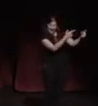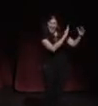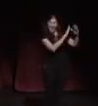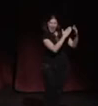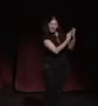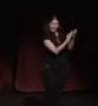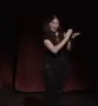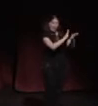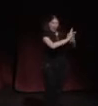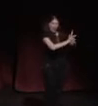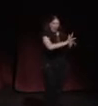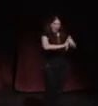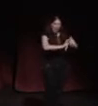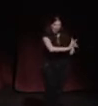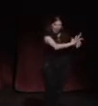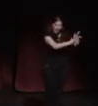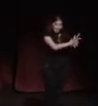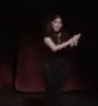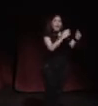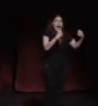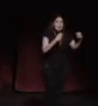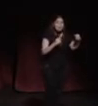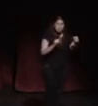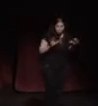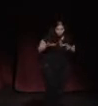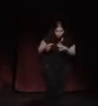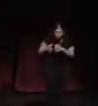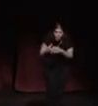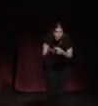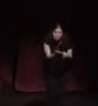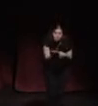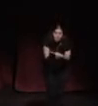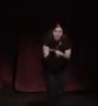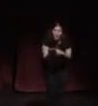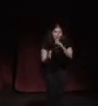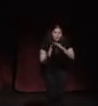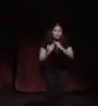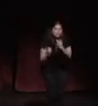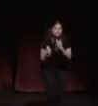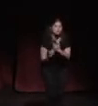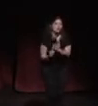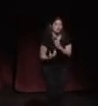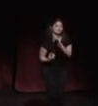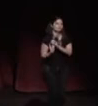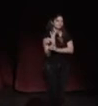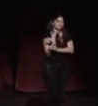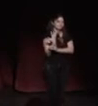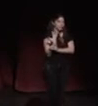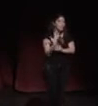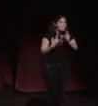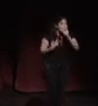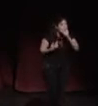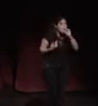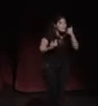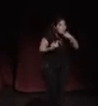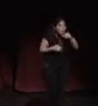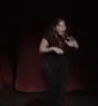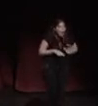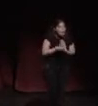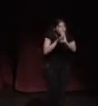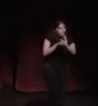tiveram que reinventar a escola junto na comunidade, e os pais, desde o princípio, fazem parte da escola.